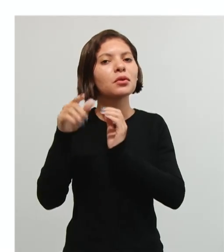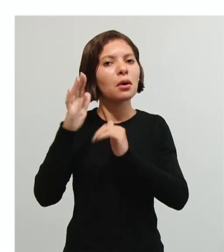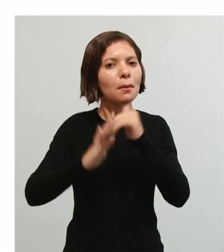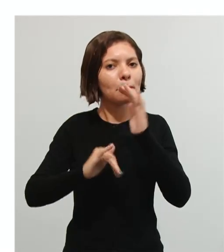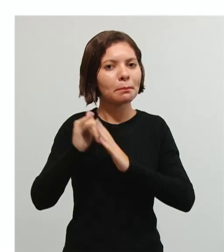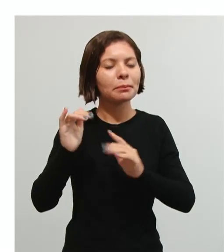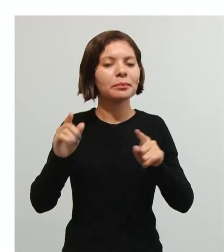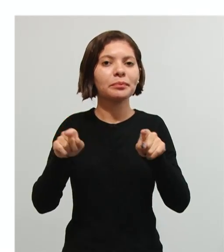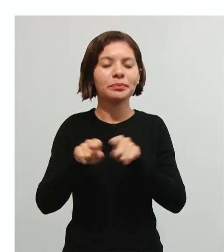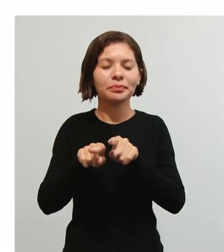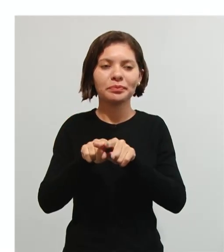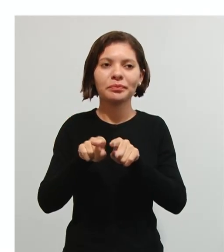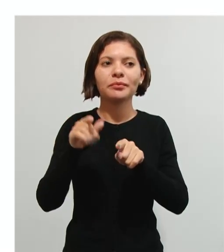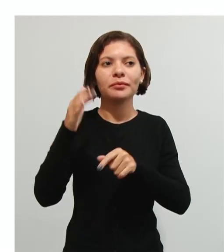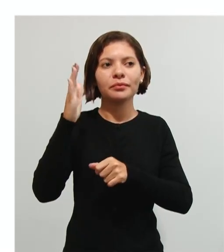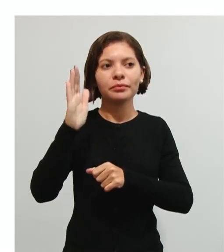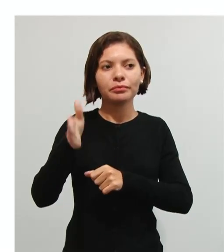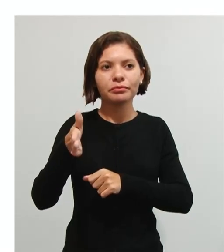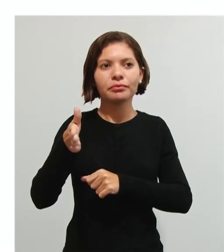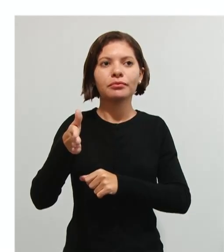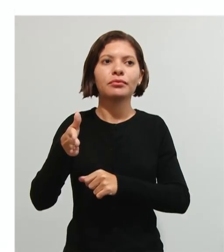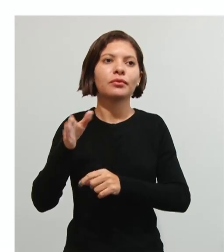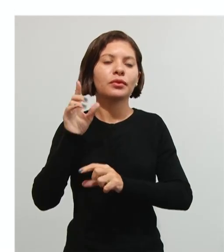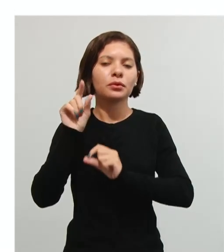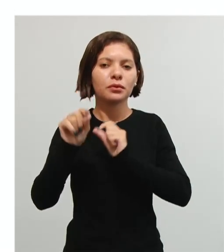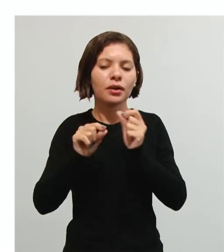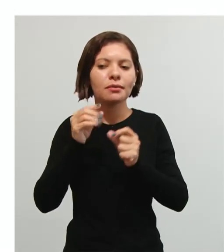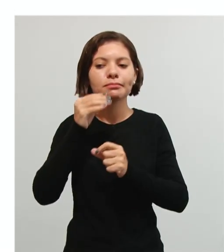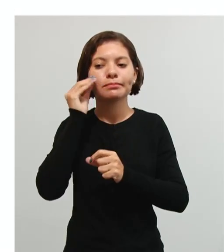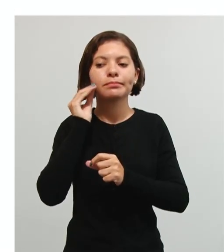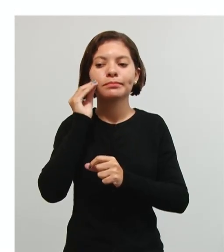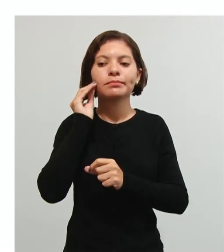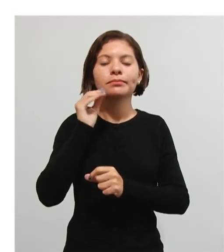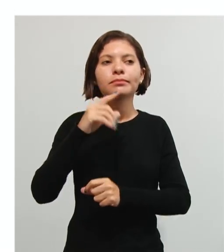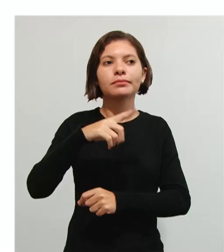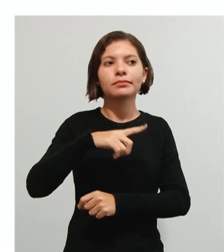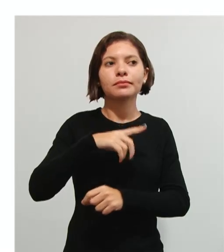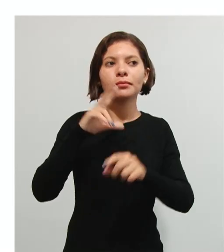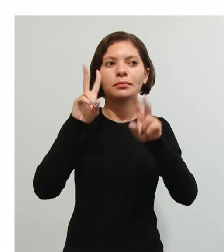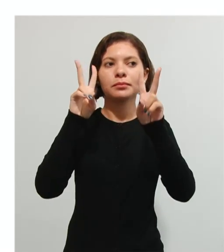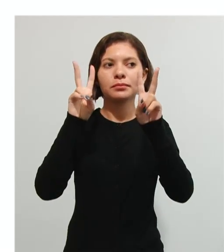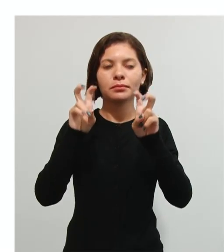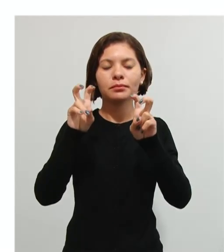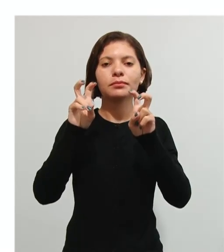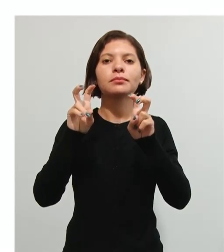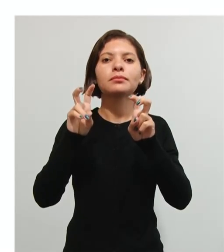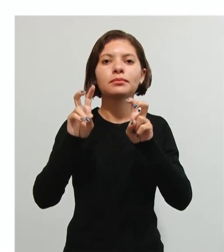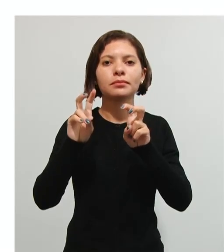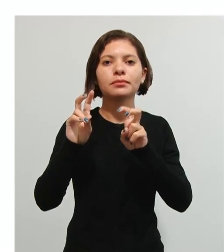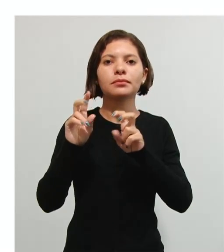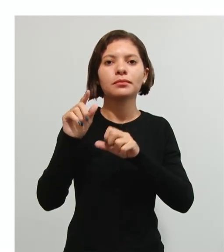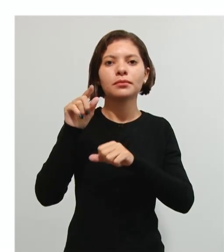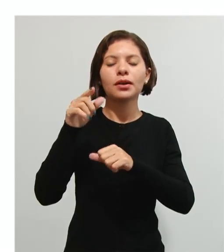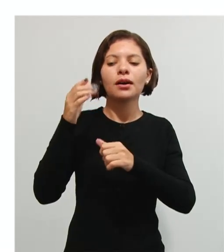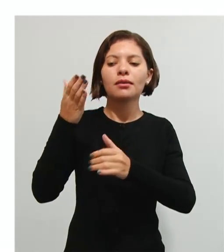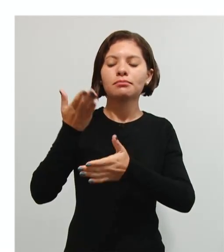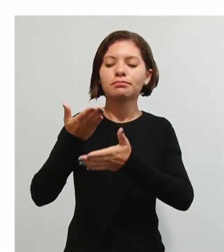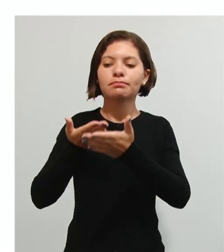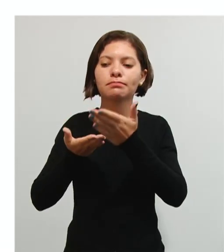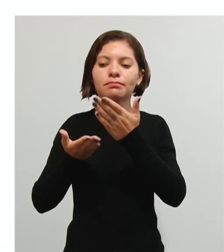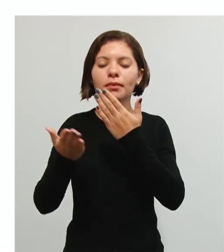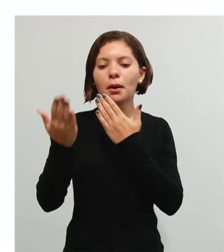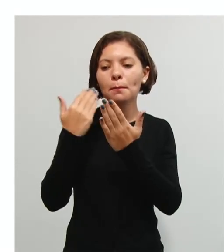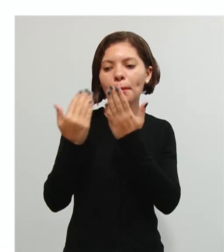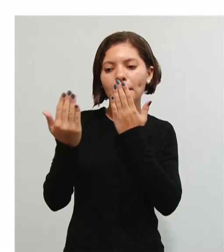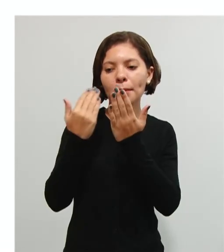já tenham tido experiência nesse assunto, para você levar a sua pesquisa